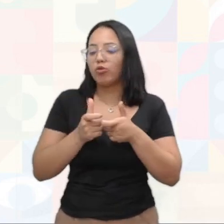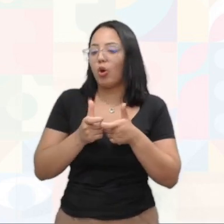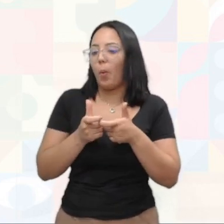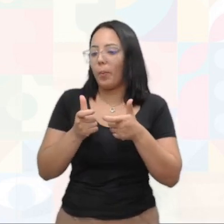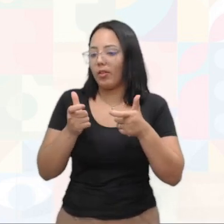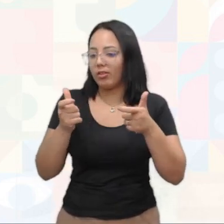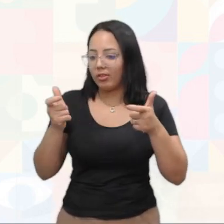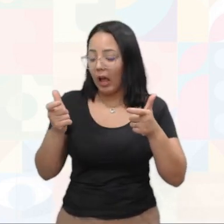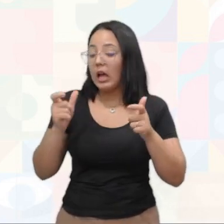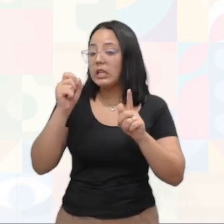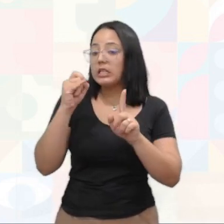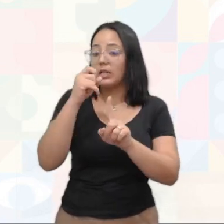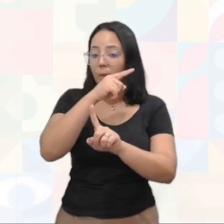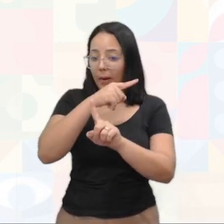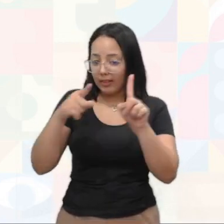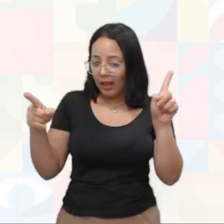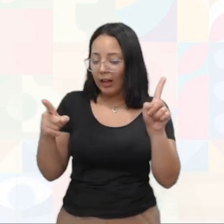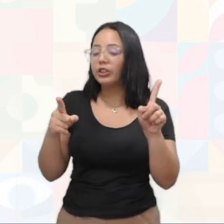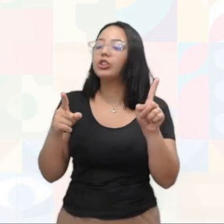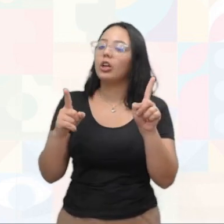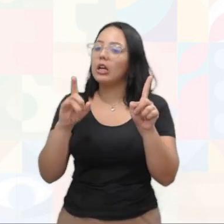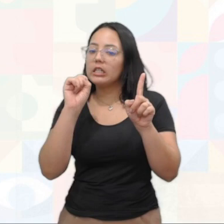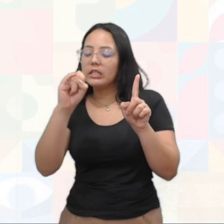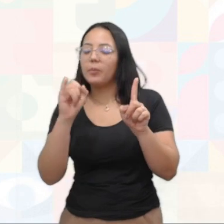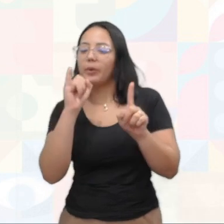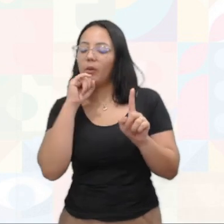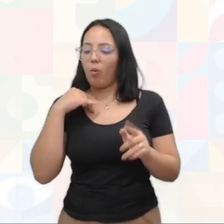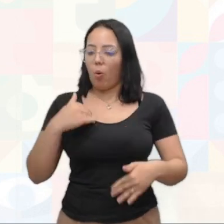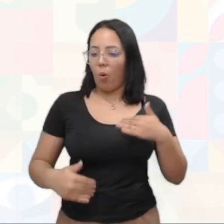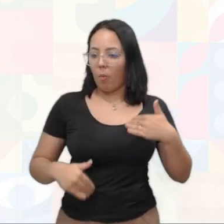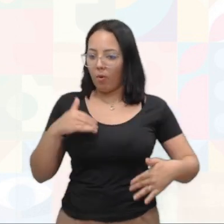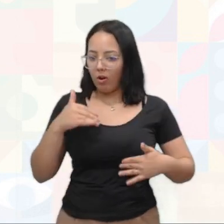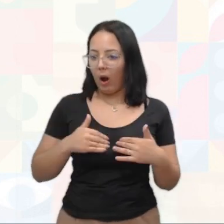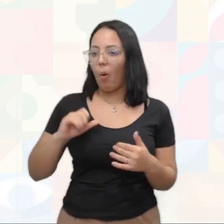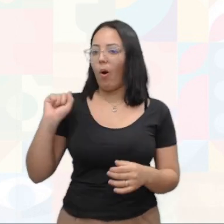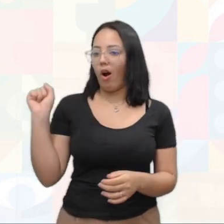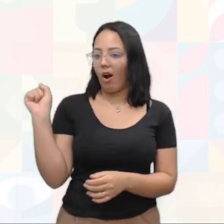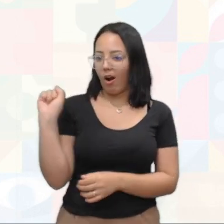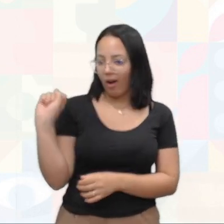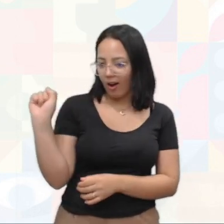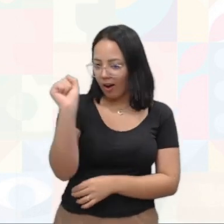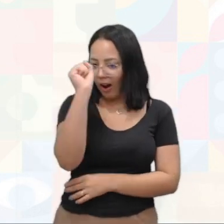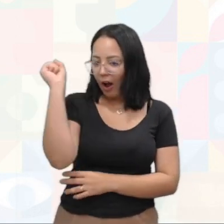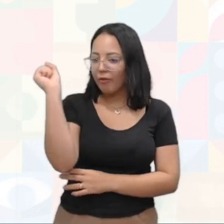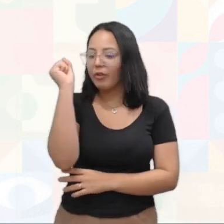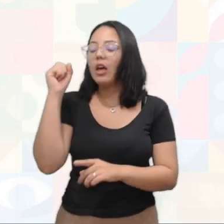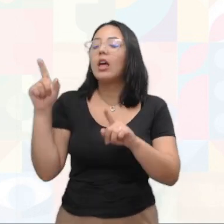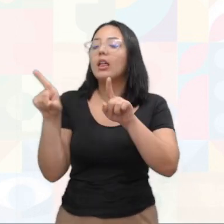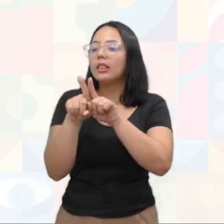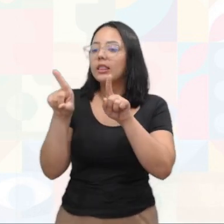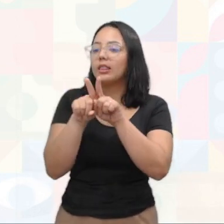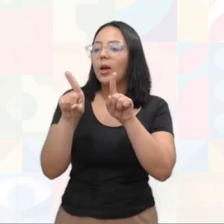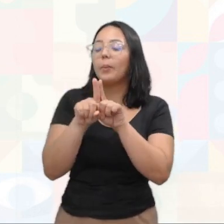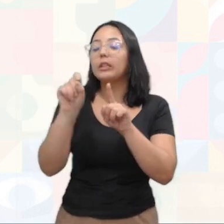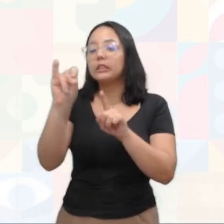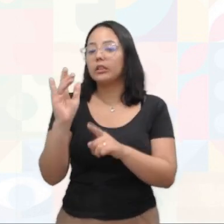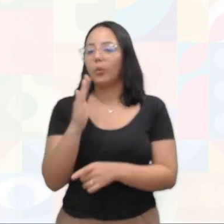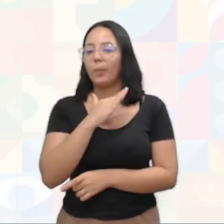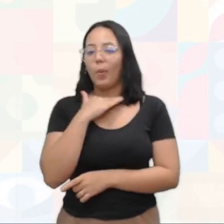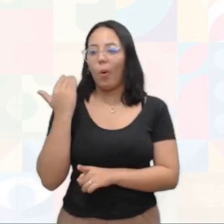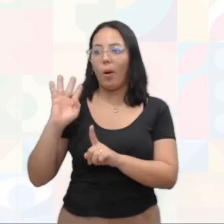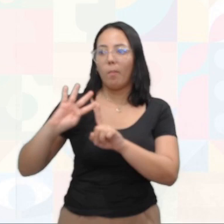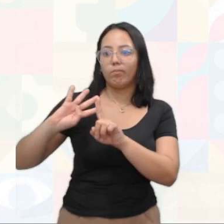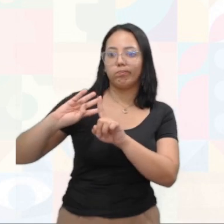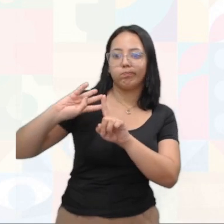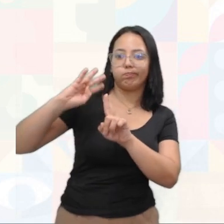metade se da omissão resultar lesão corporal de natureza grave e triplicada se resultar a morte.